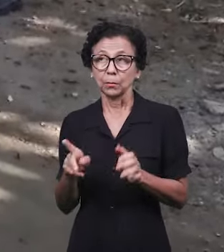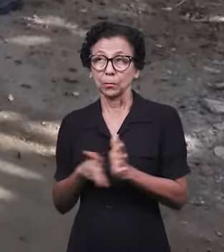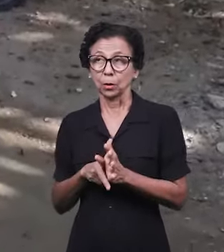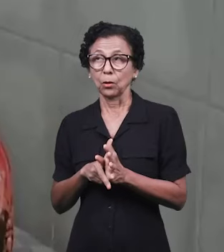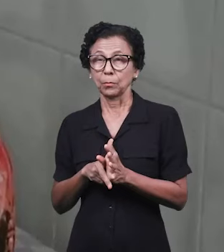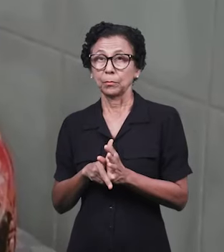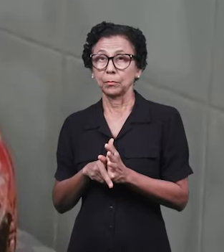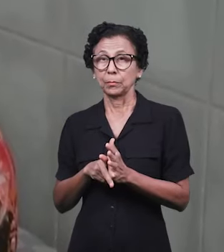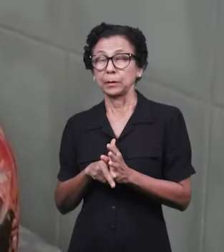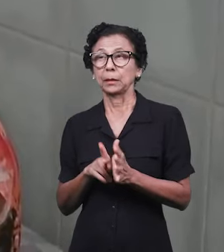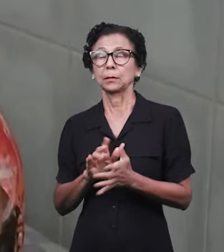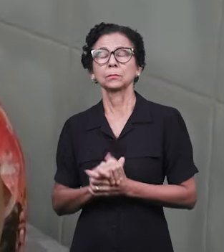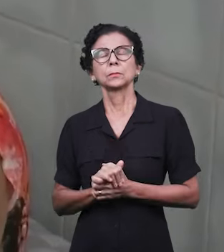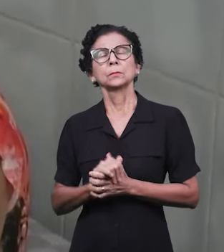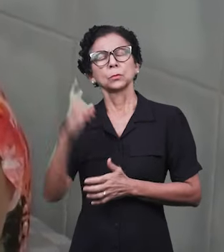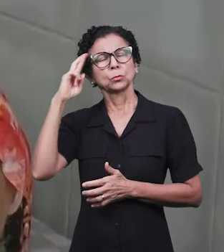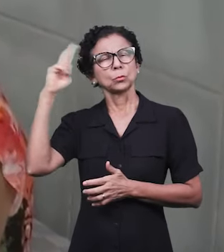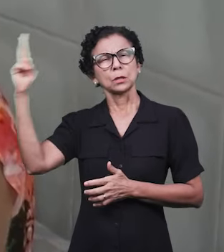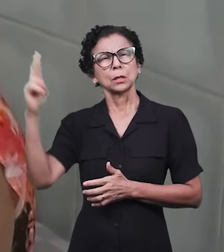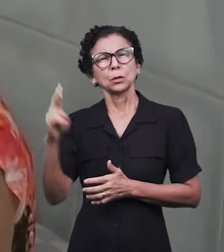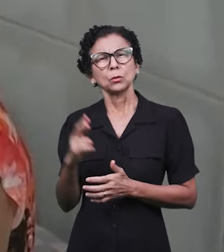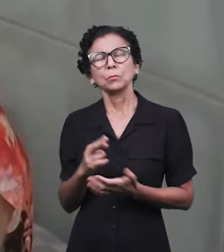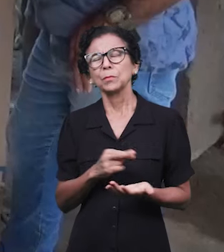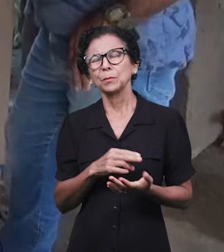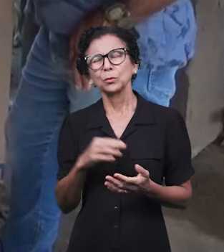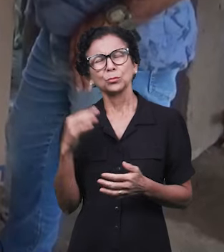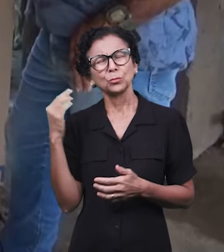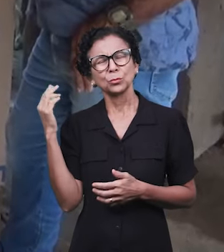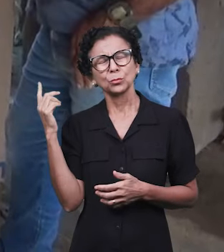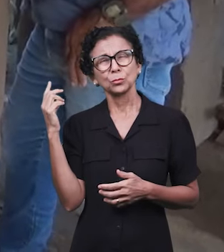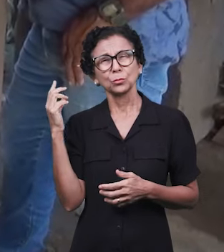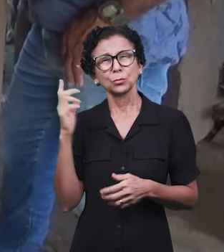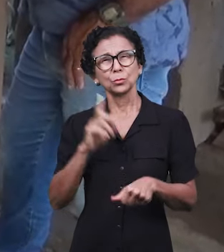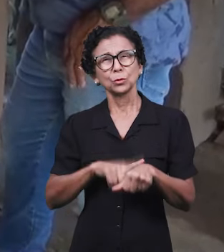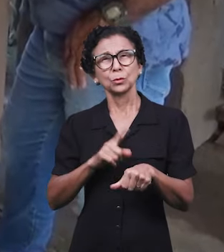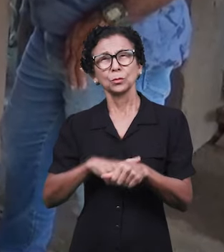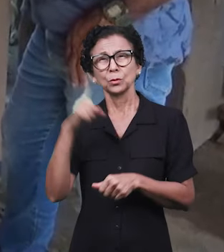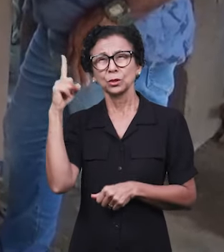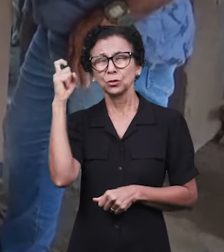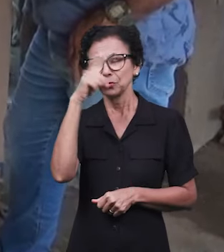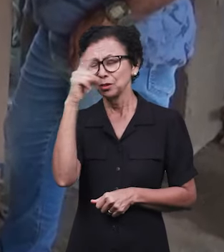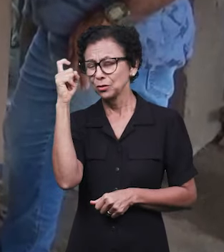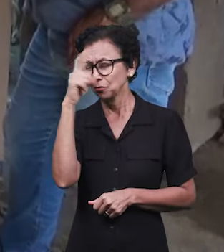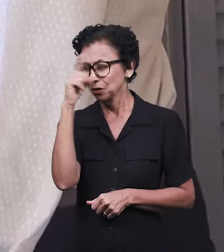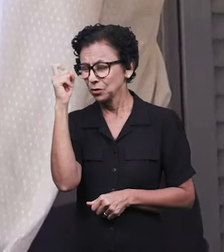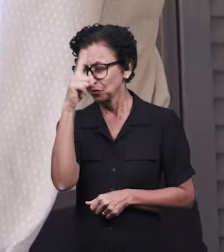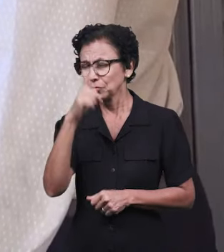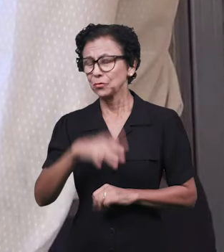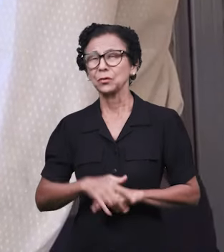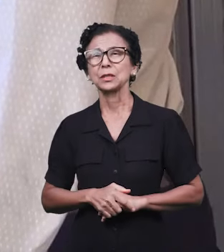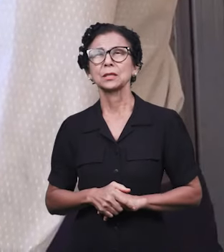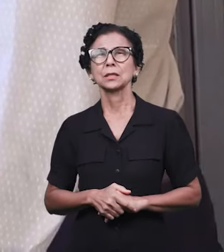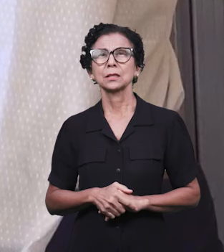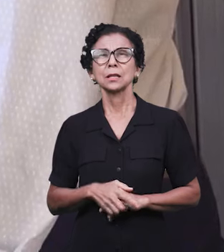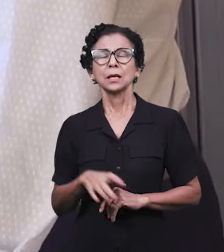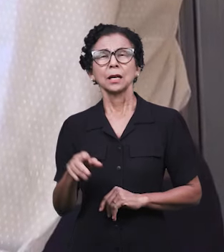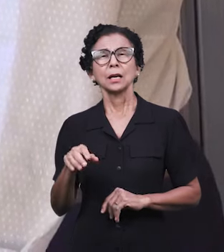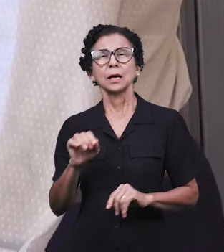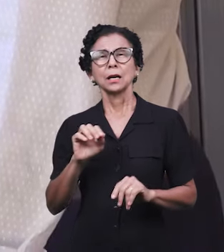nos momentos das entregas. E é essa fé que dá força para todas essas vítimas agradecerem a boa ação e